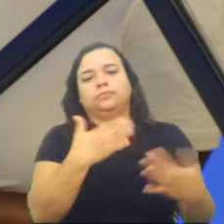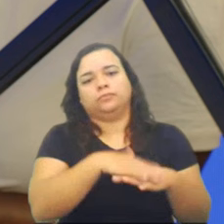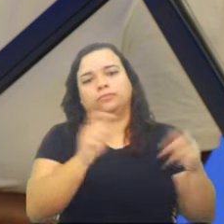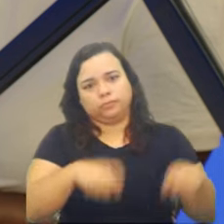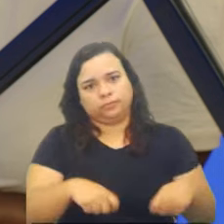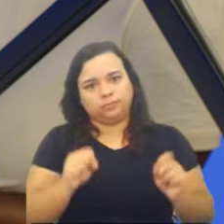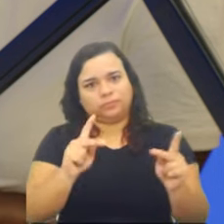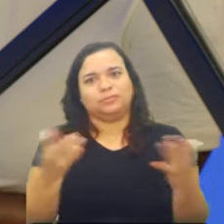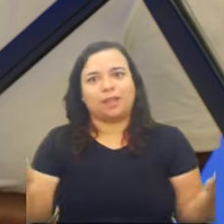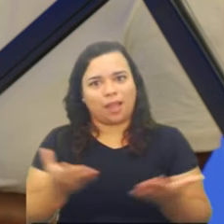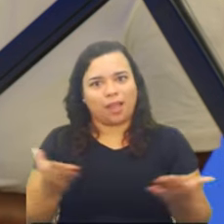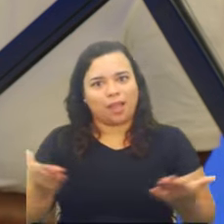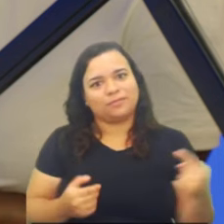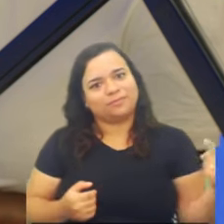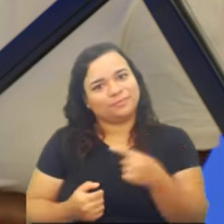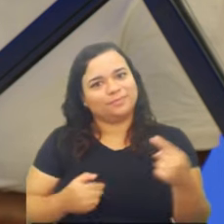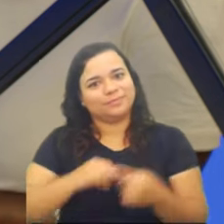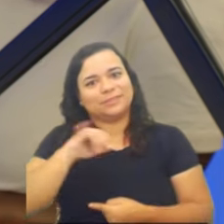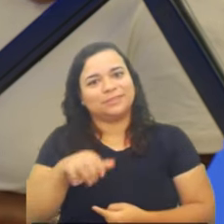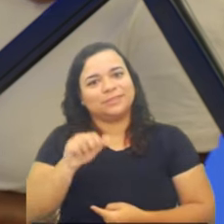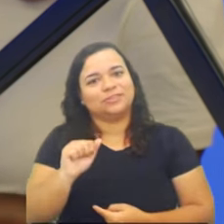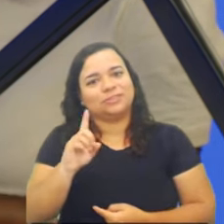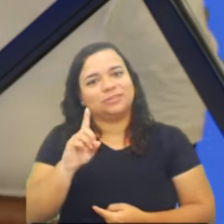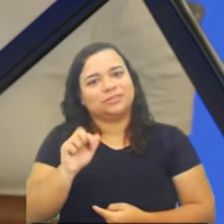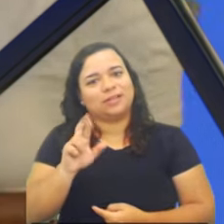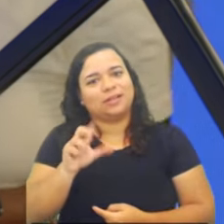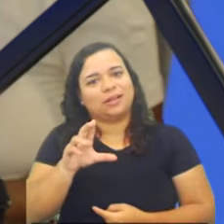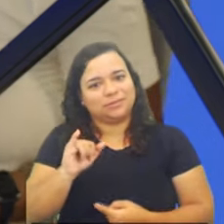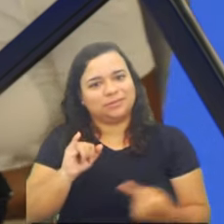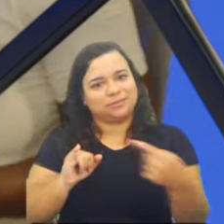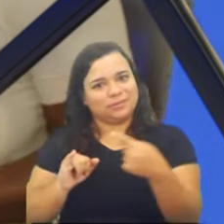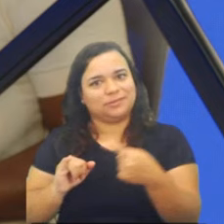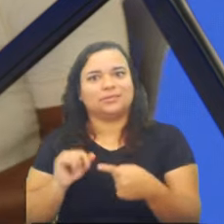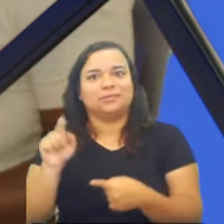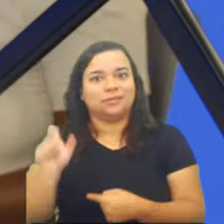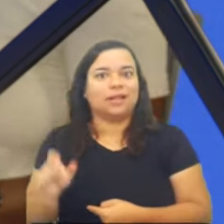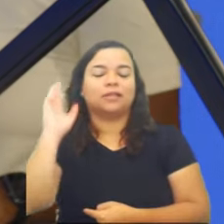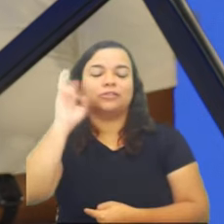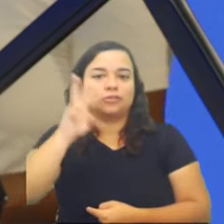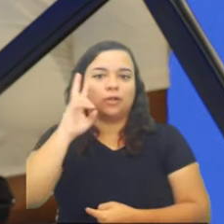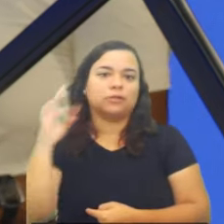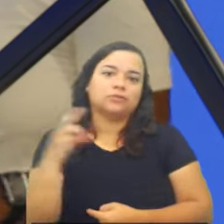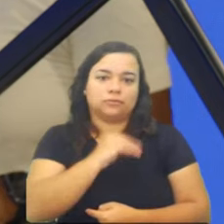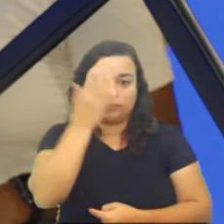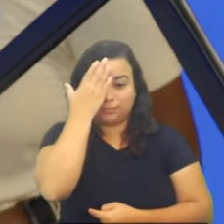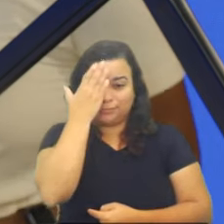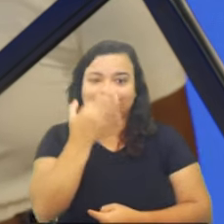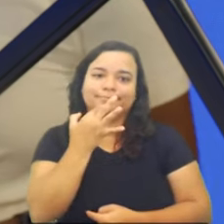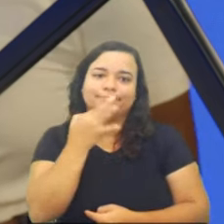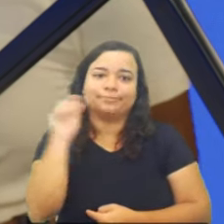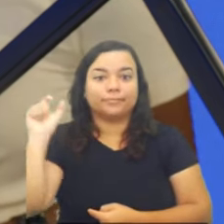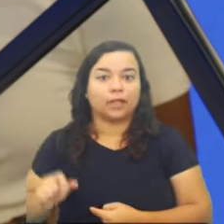Então bom jandaraci agora né jandaraci tem uma história aí que todo mundo conhece para quem não